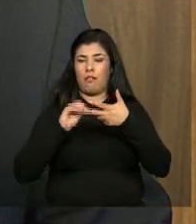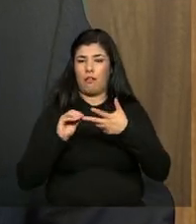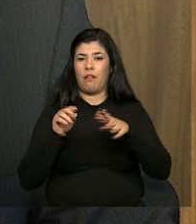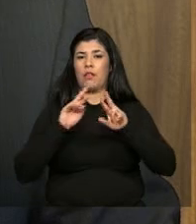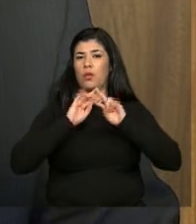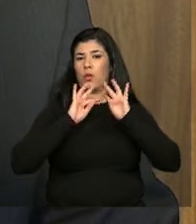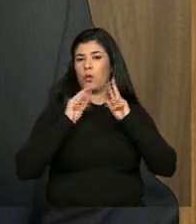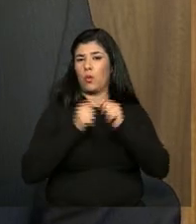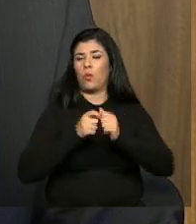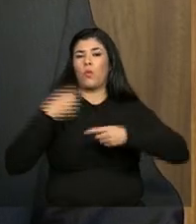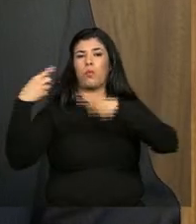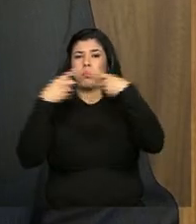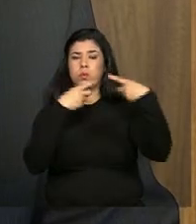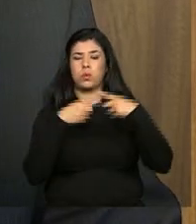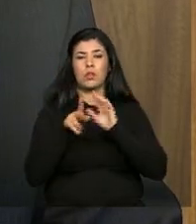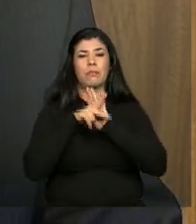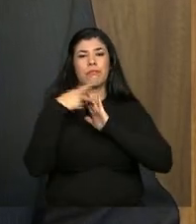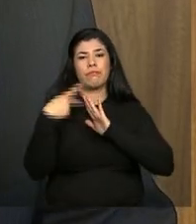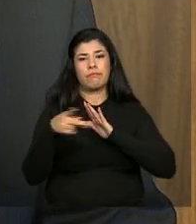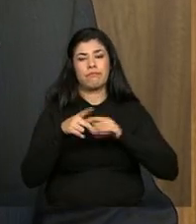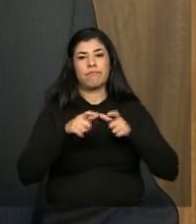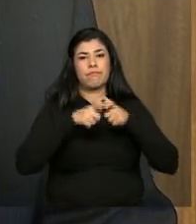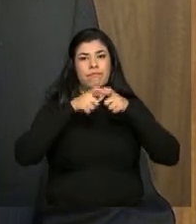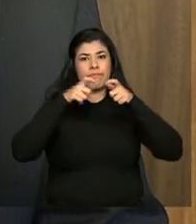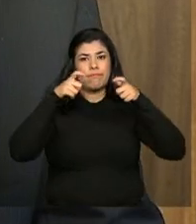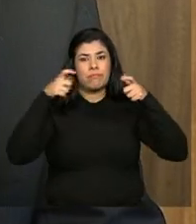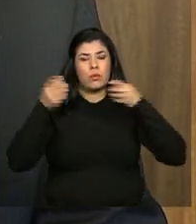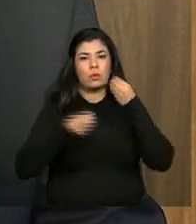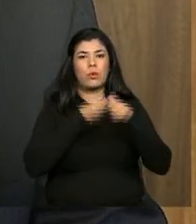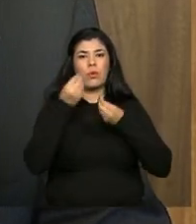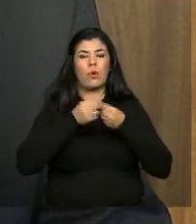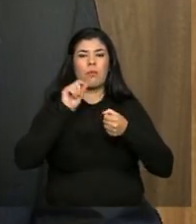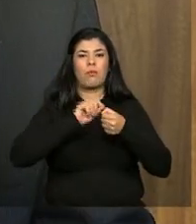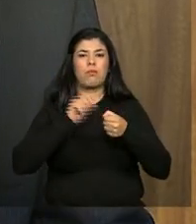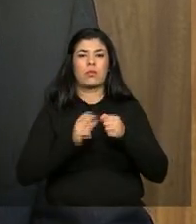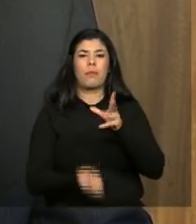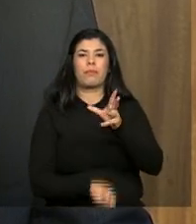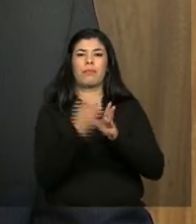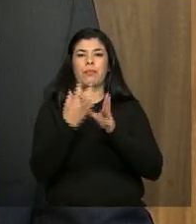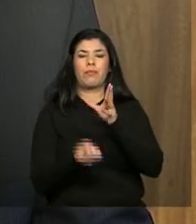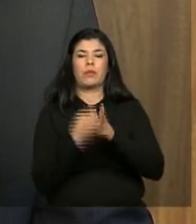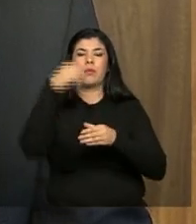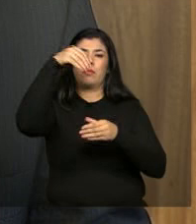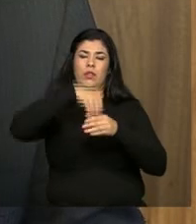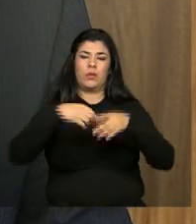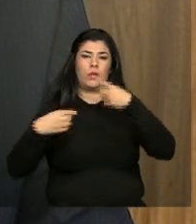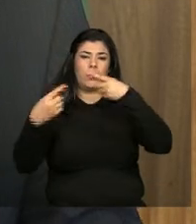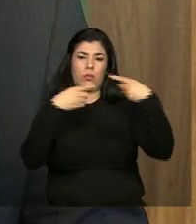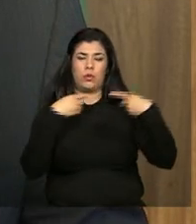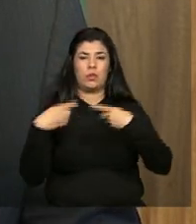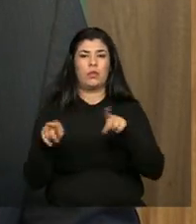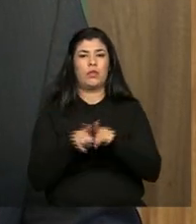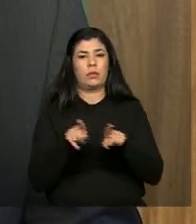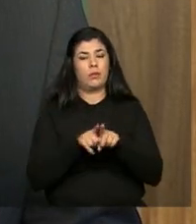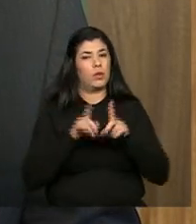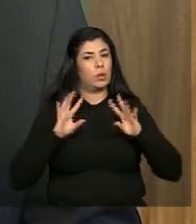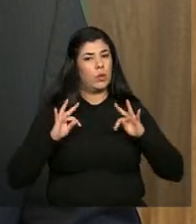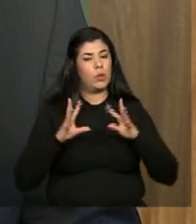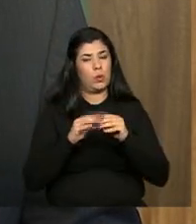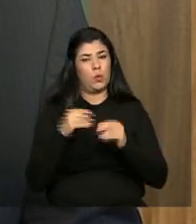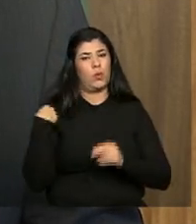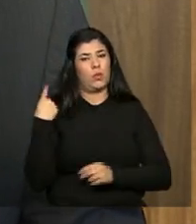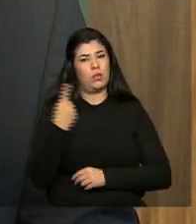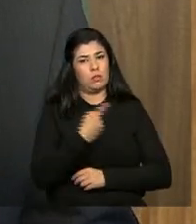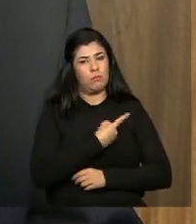são todas as políticas que me ajudar a aumentar a eficiência EA produtividade do trabalho trazer competividade eu acho que nós estamos um